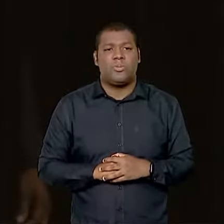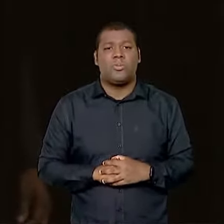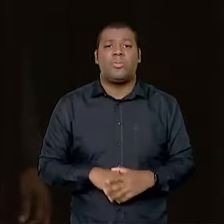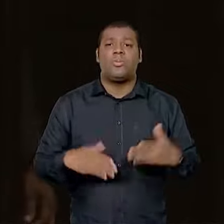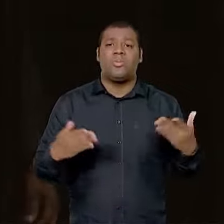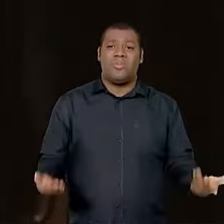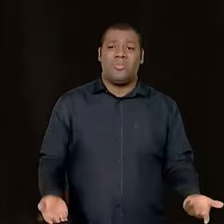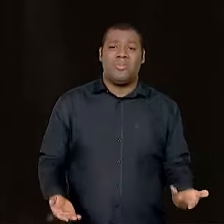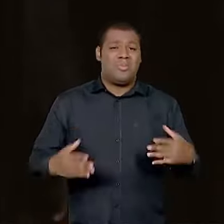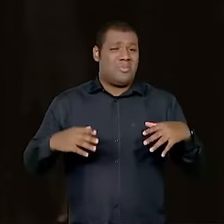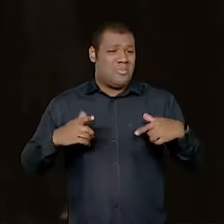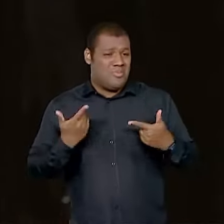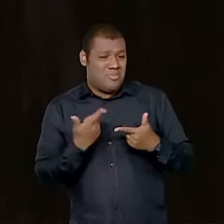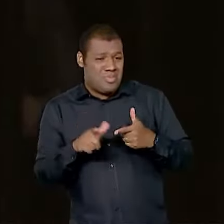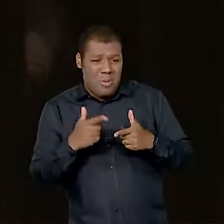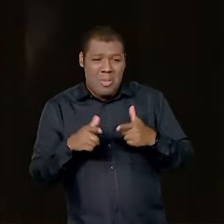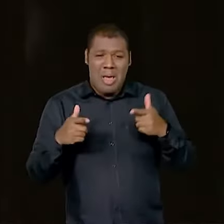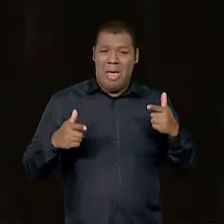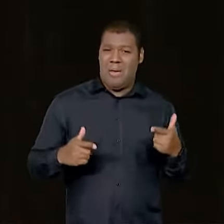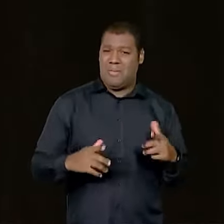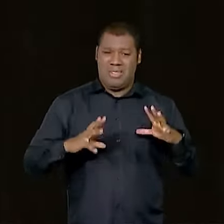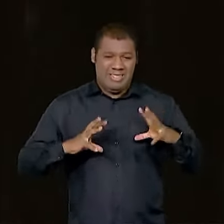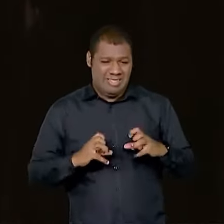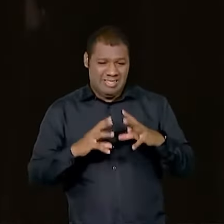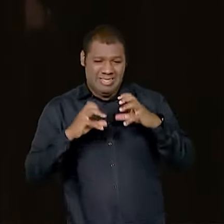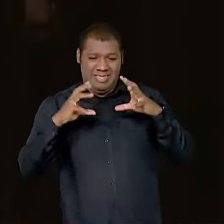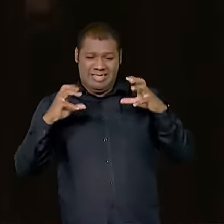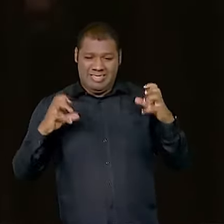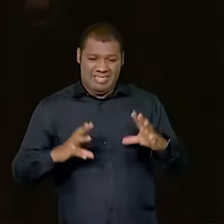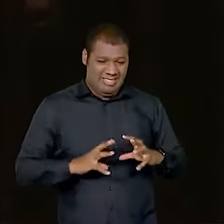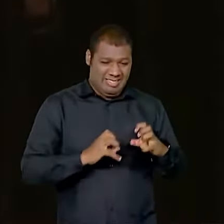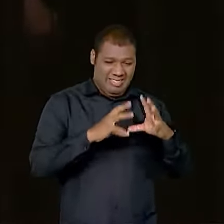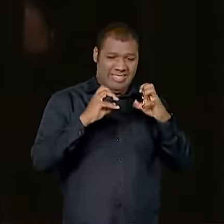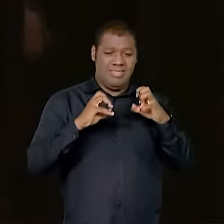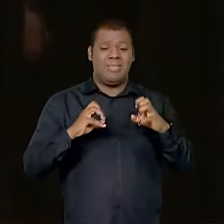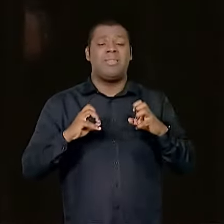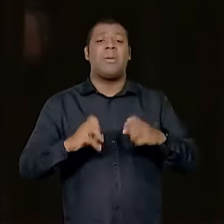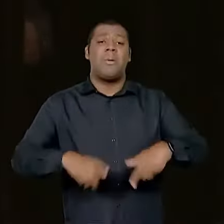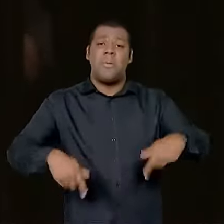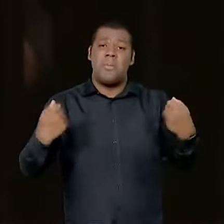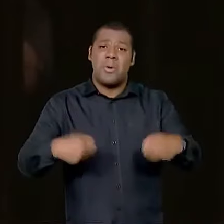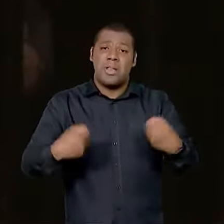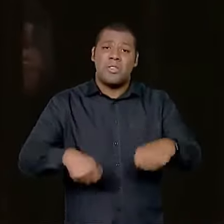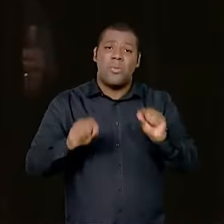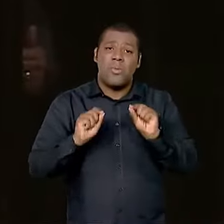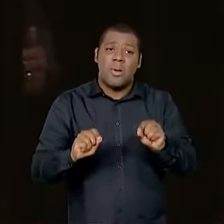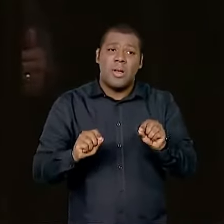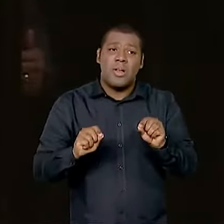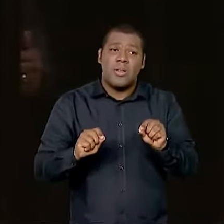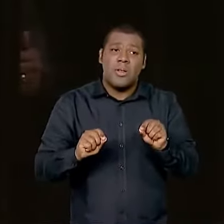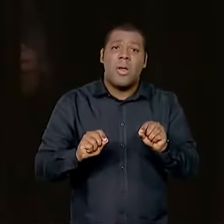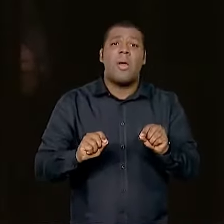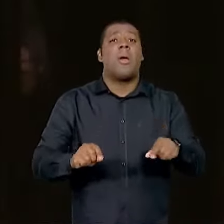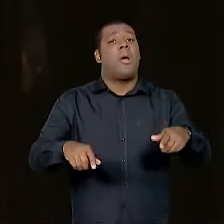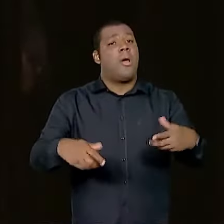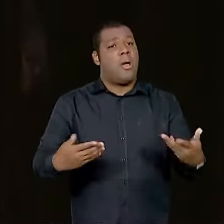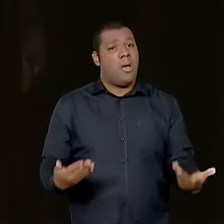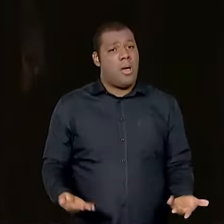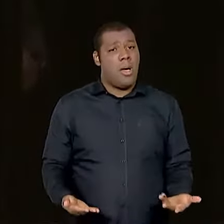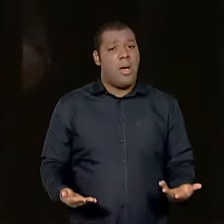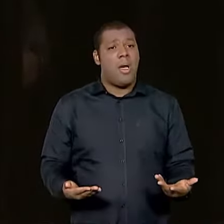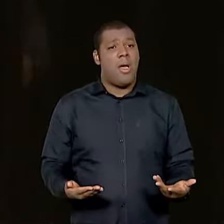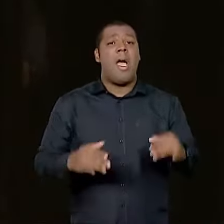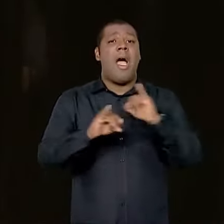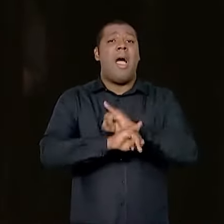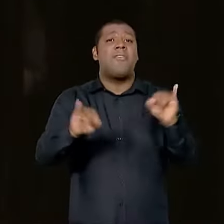muita desunião, de muita intolerância, de muita diversidade, é sempre muito preciso nós pregarmos a pacificação, a